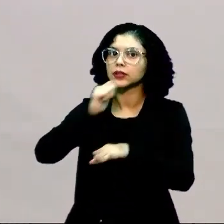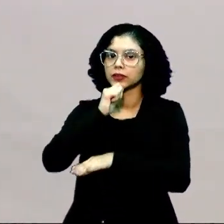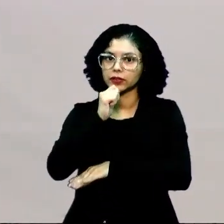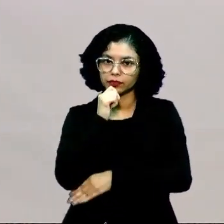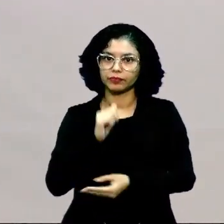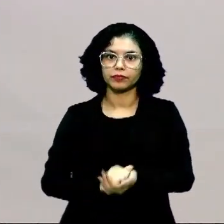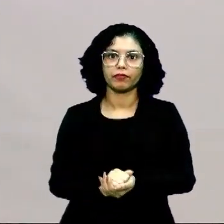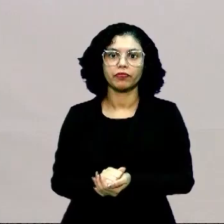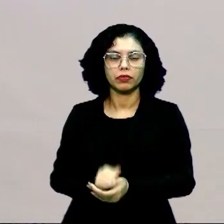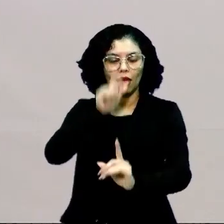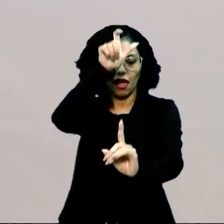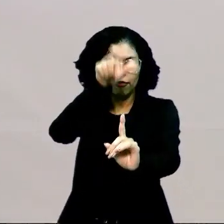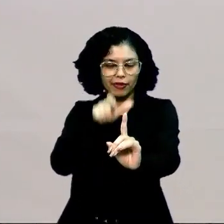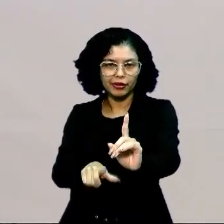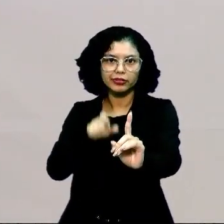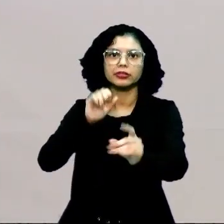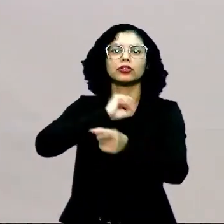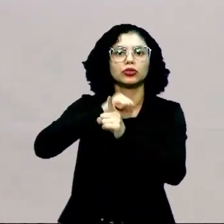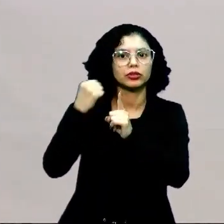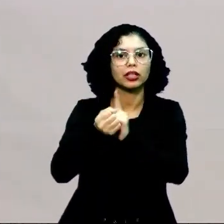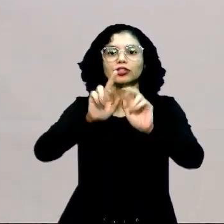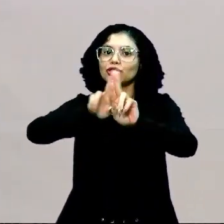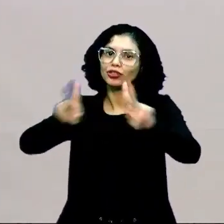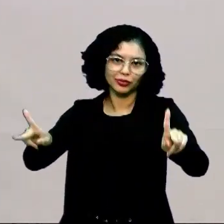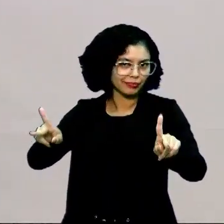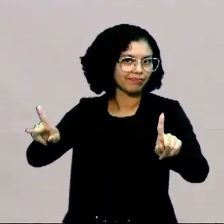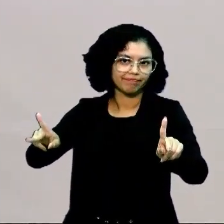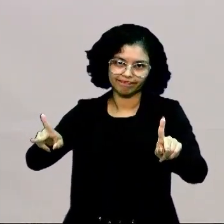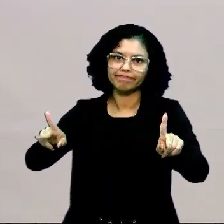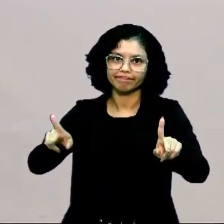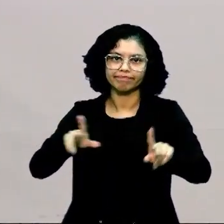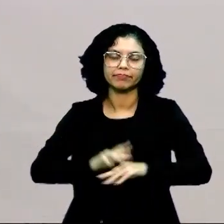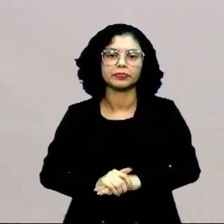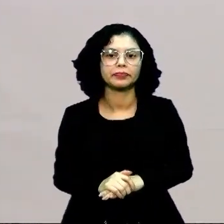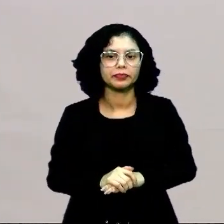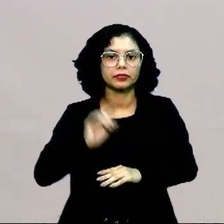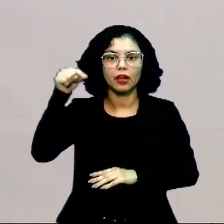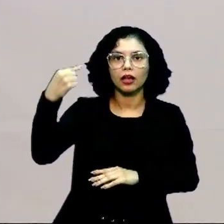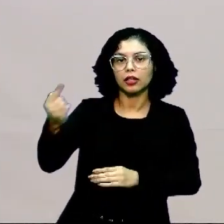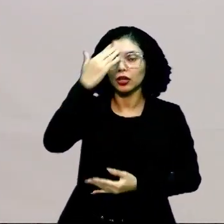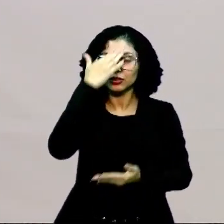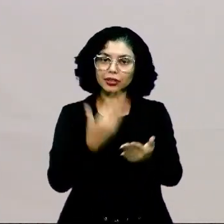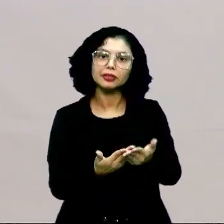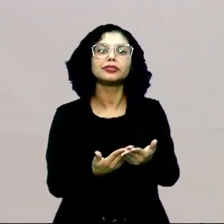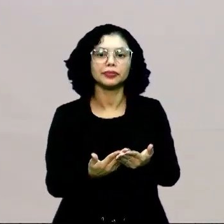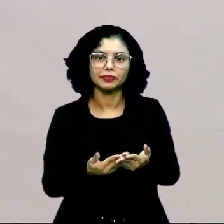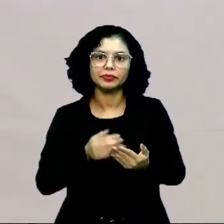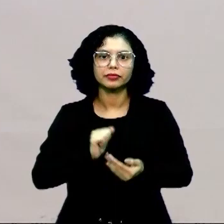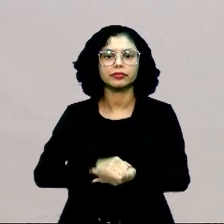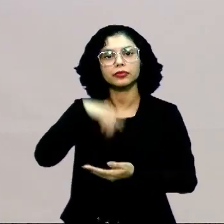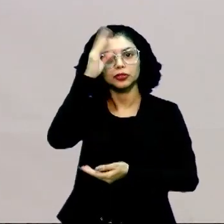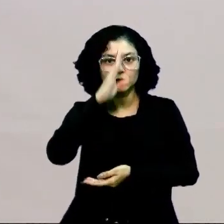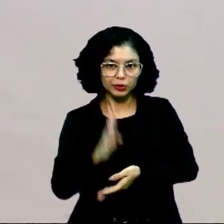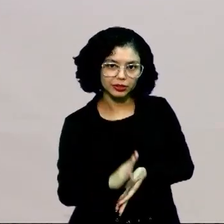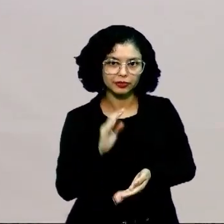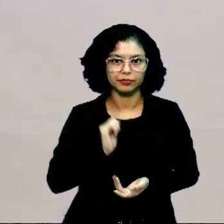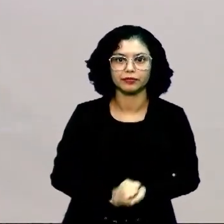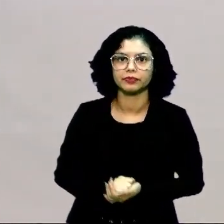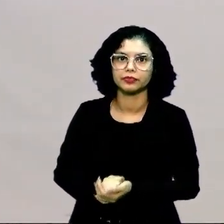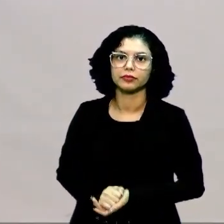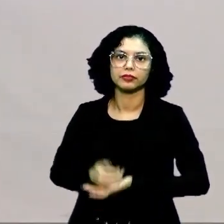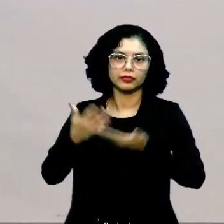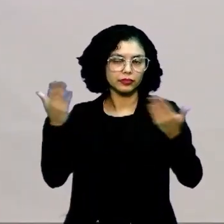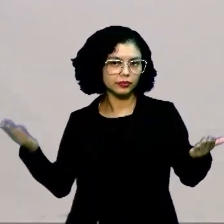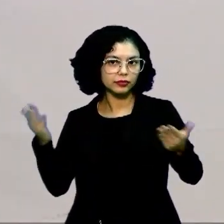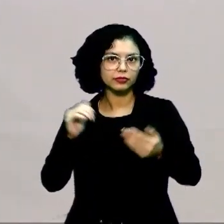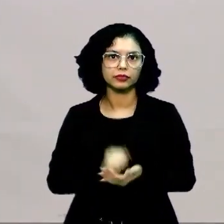vou encontrar referências sociais completamente diferentes daquilo que nós vivenciamos no Brasil, né? Então,